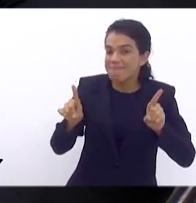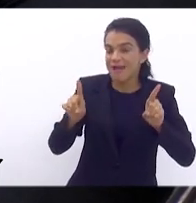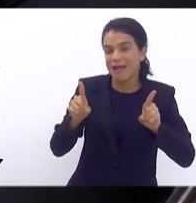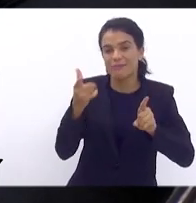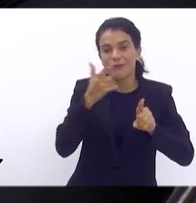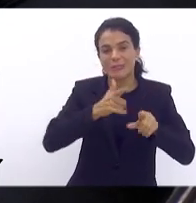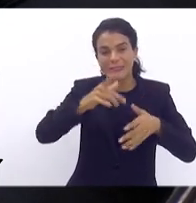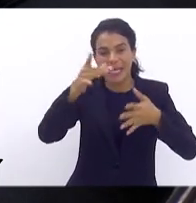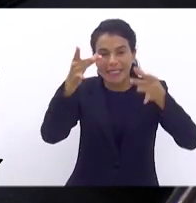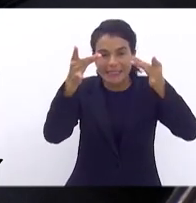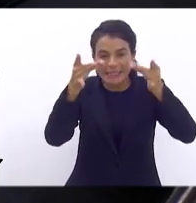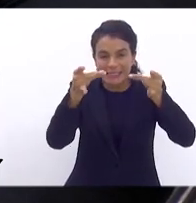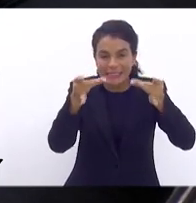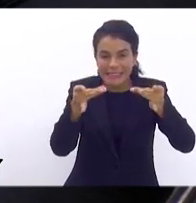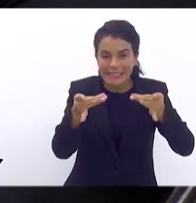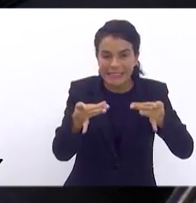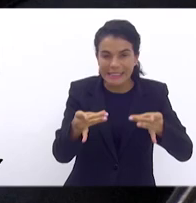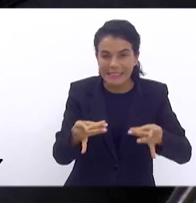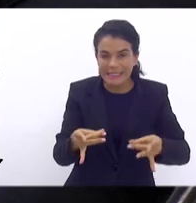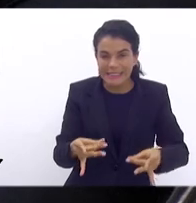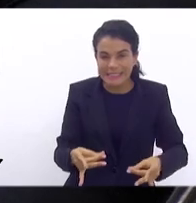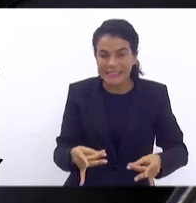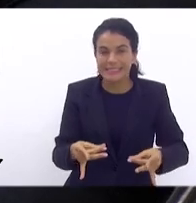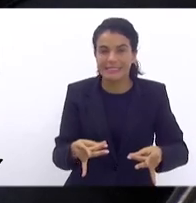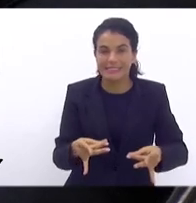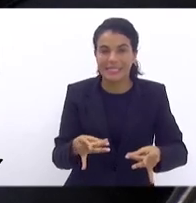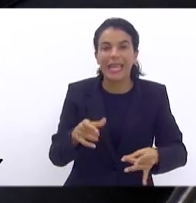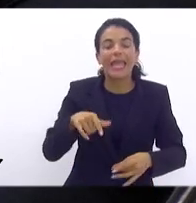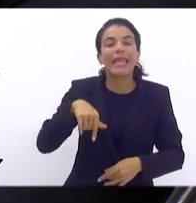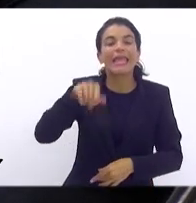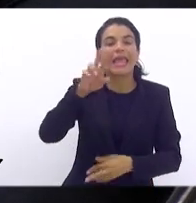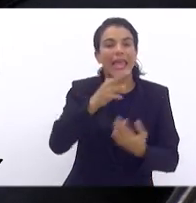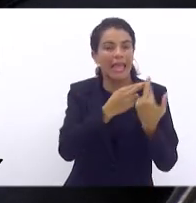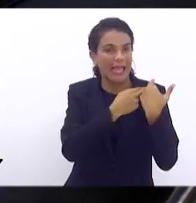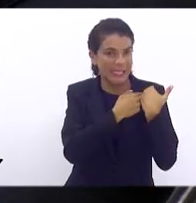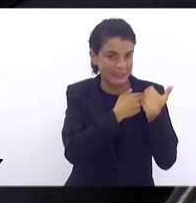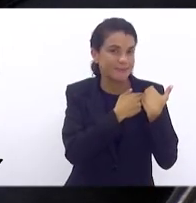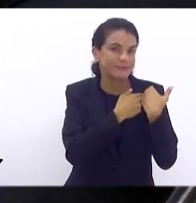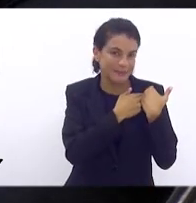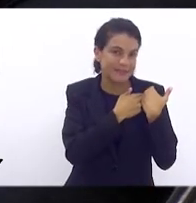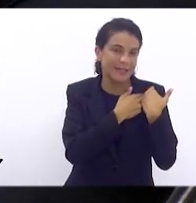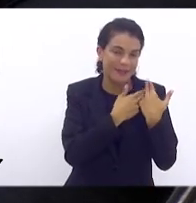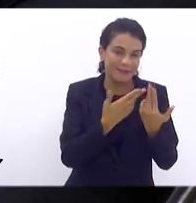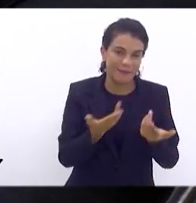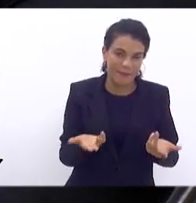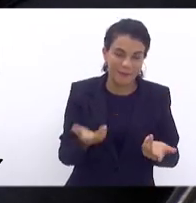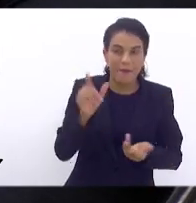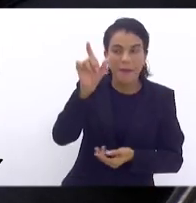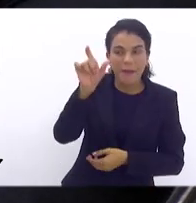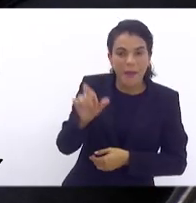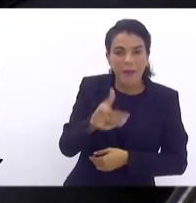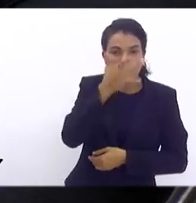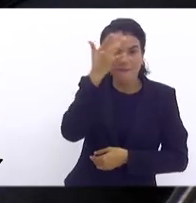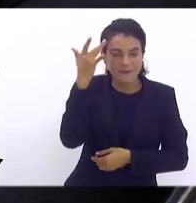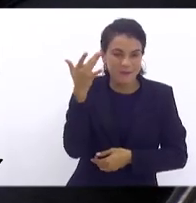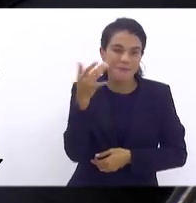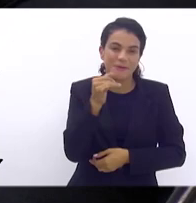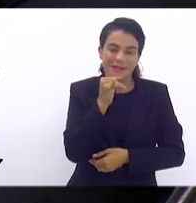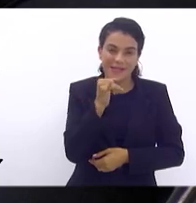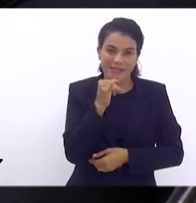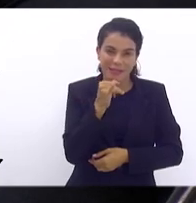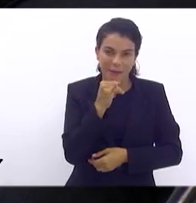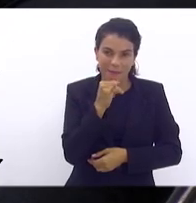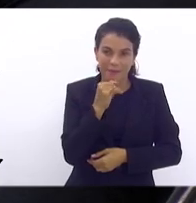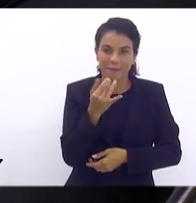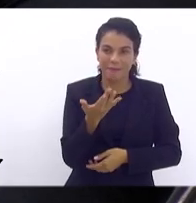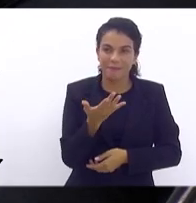a gente consegue identificar autoria que aquela divulgação foi produzida por aquele determinado sujeito né